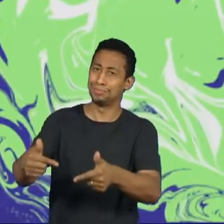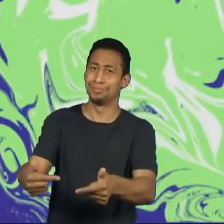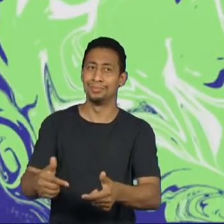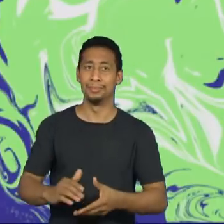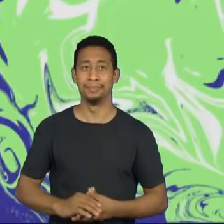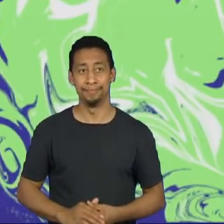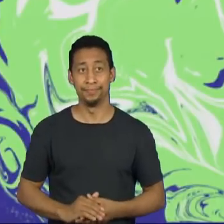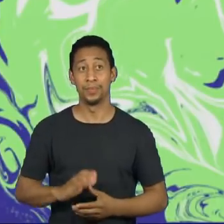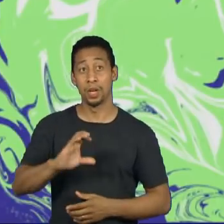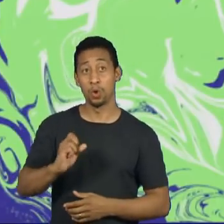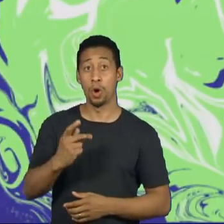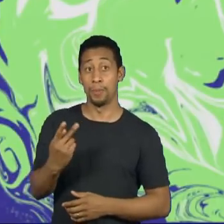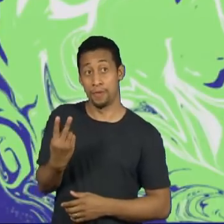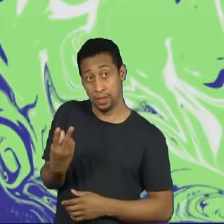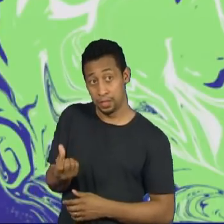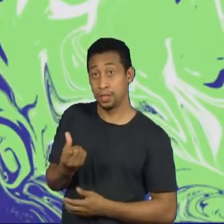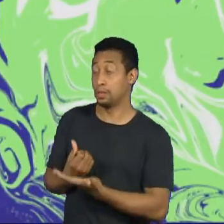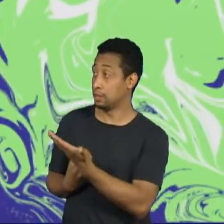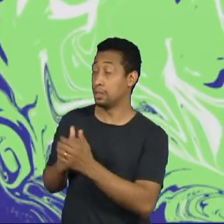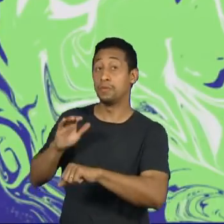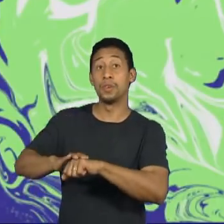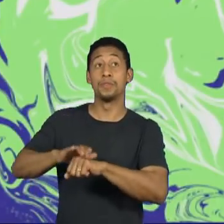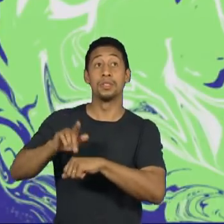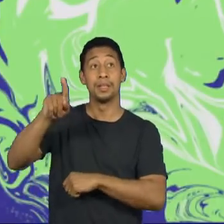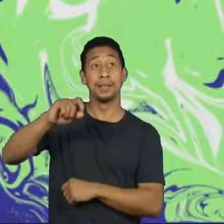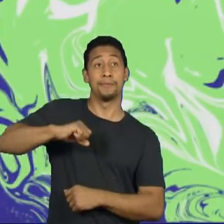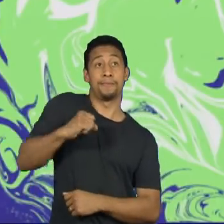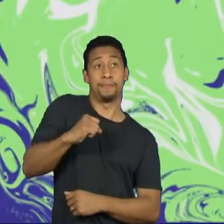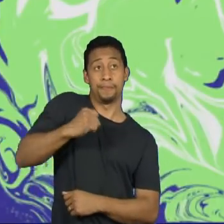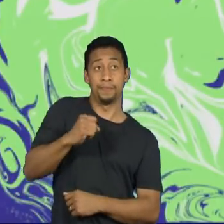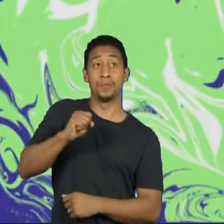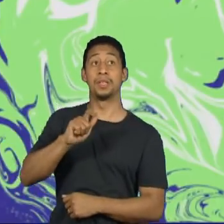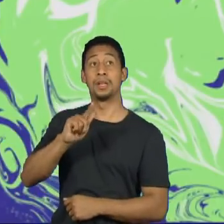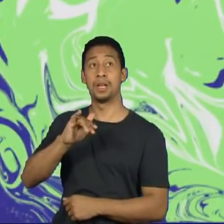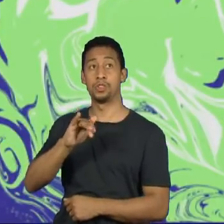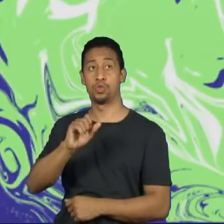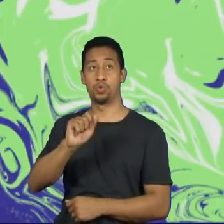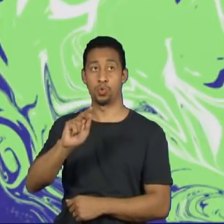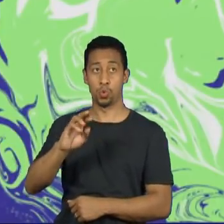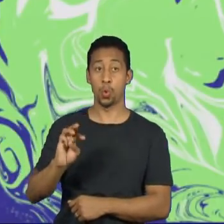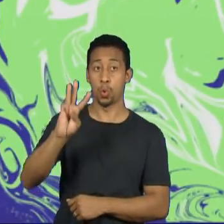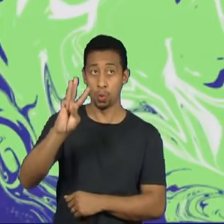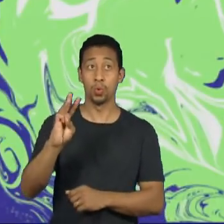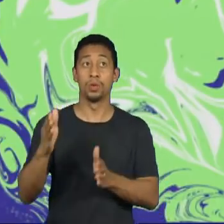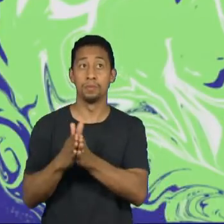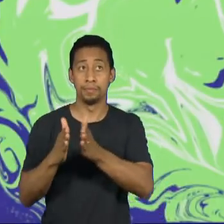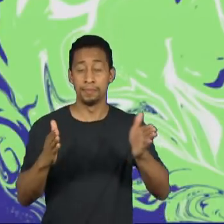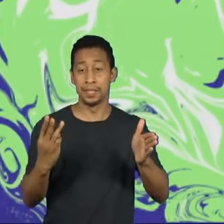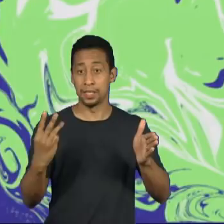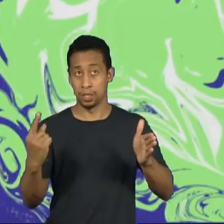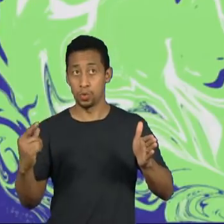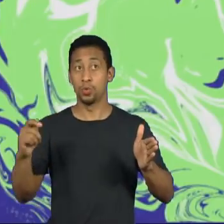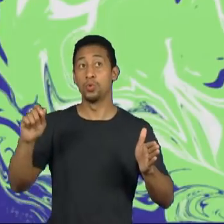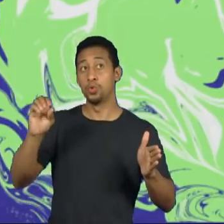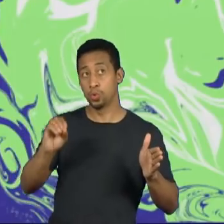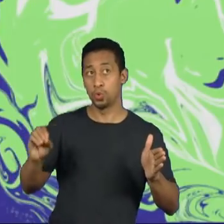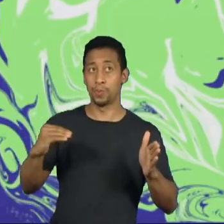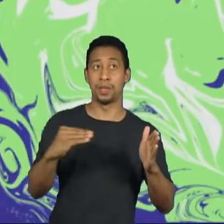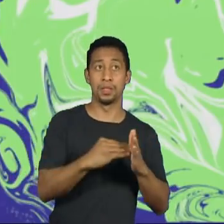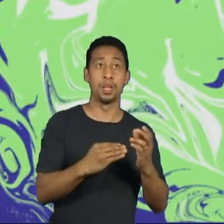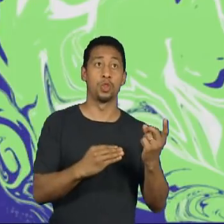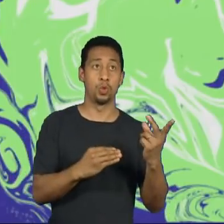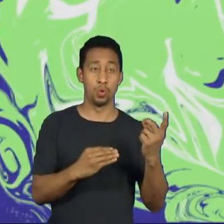precedentes. A COP26 será realizada em Glasgow, na Escócia, de 31 de outubro a 12 de